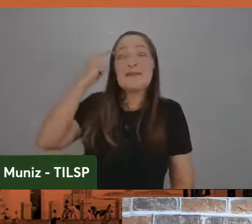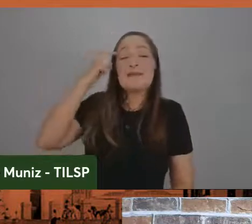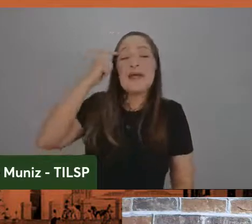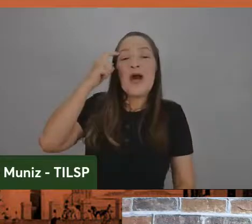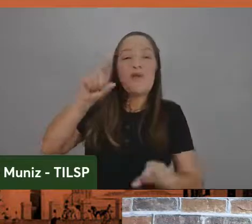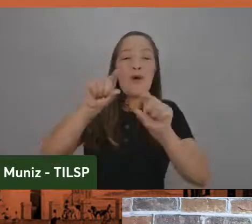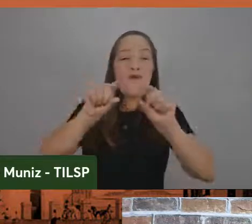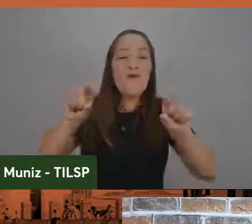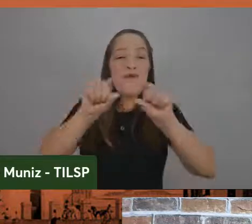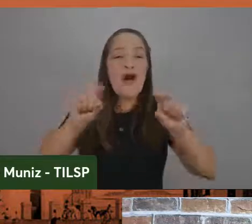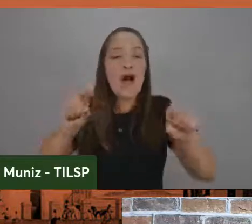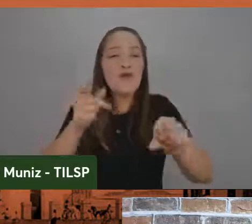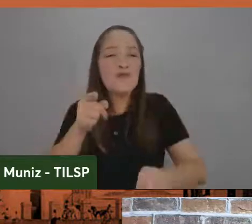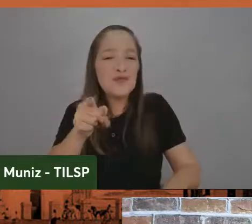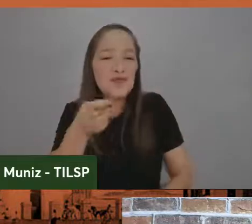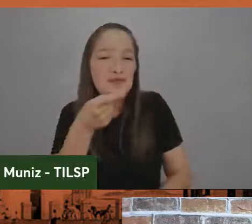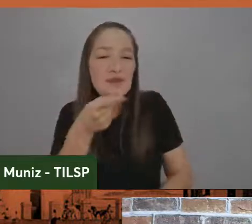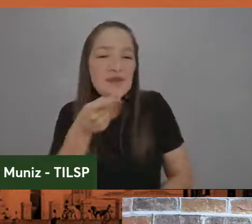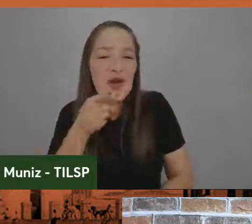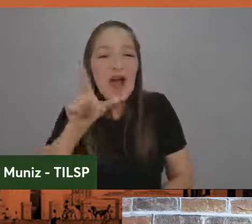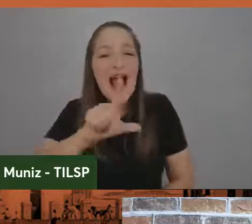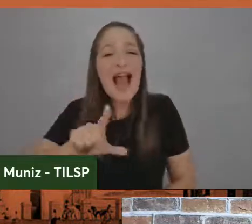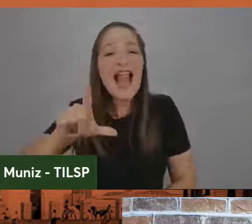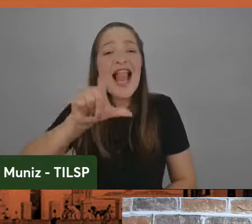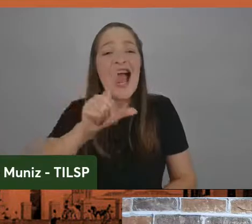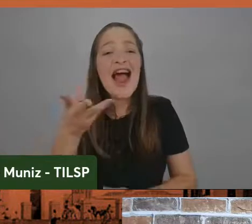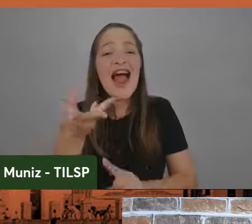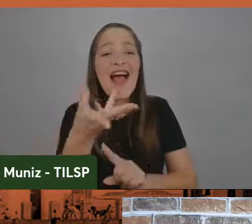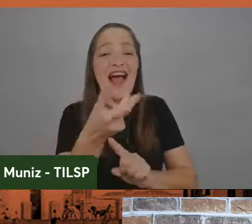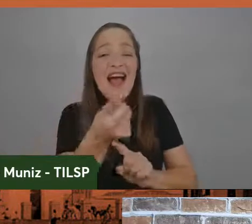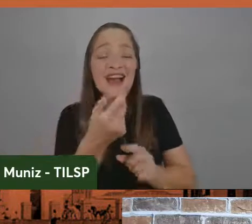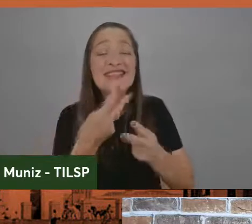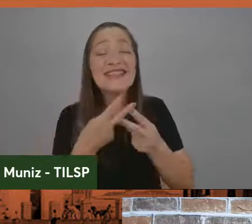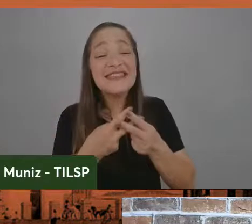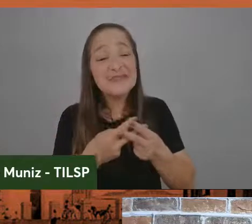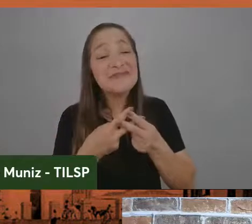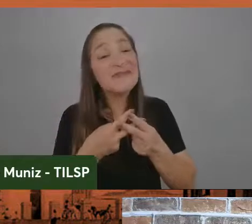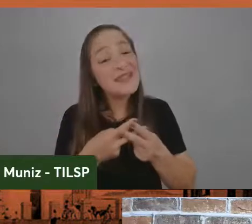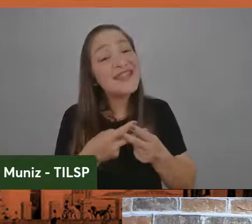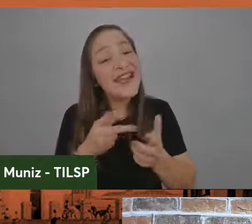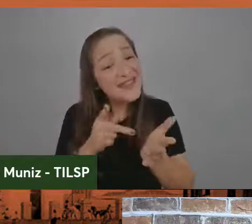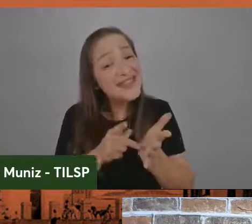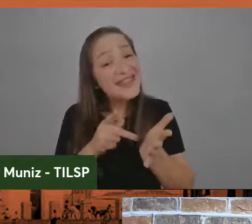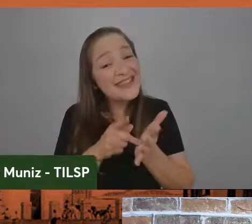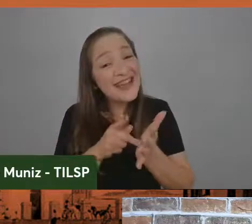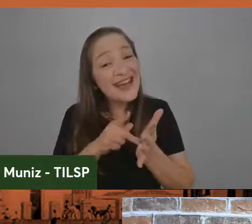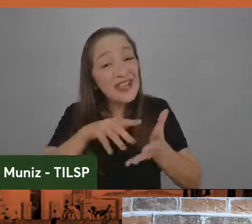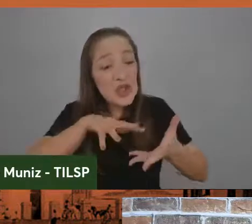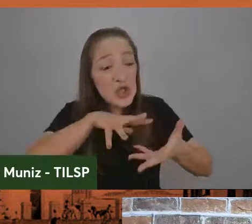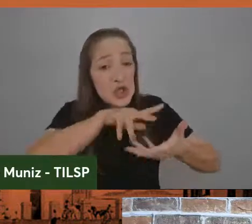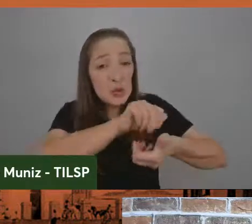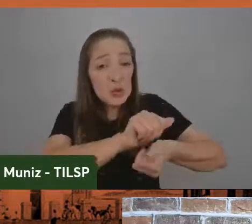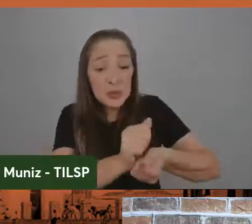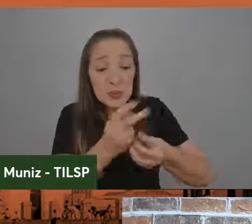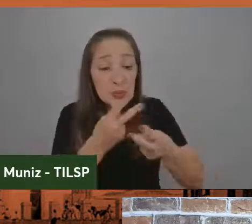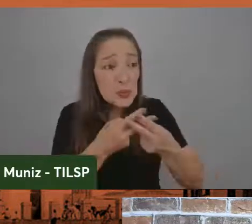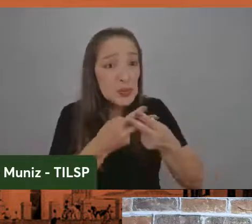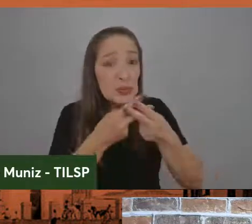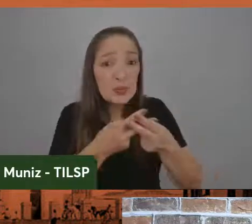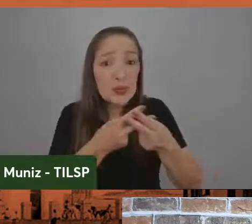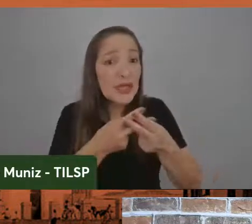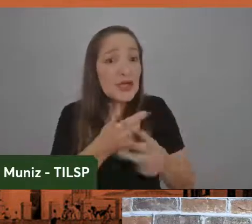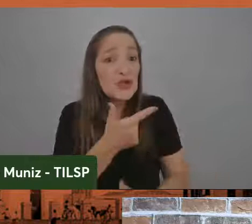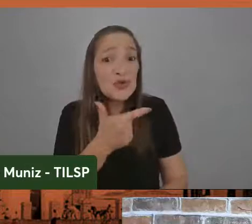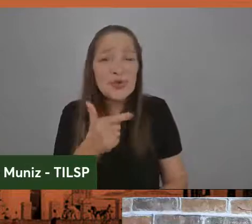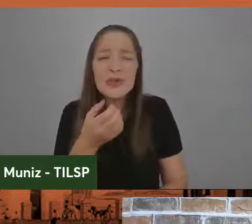frases agora, né, de que a literatura é a arte da paciência. E é isso, né, no mundo de tanta impaciência, que bom que a